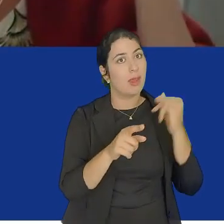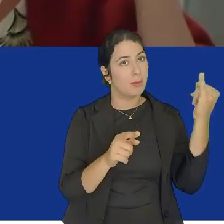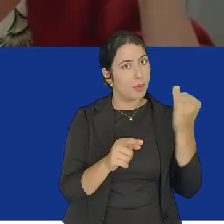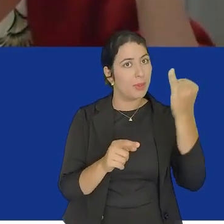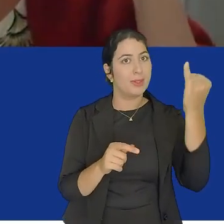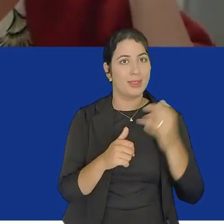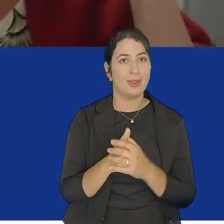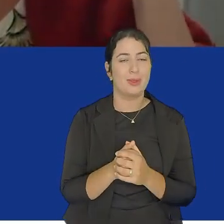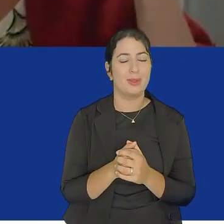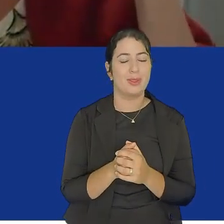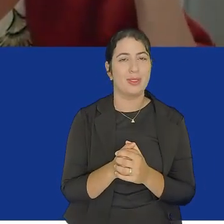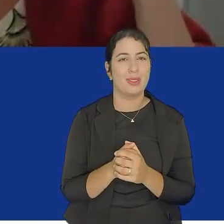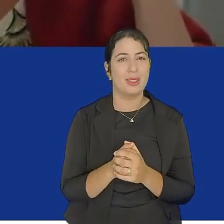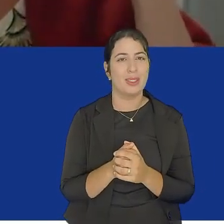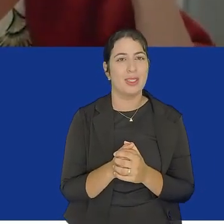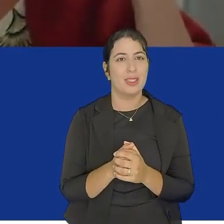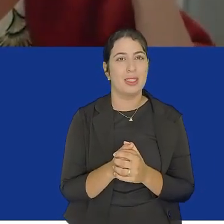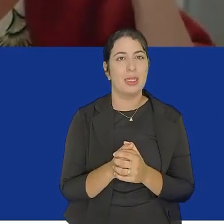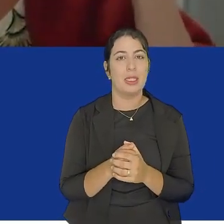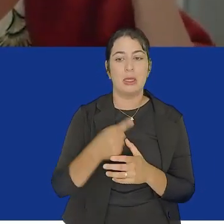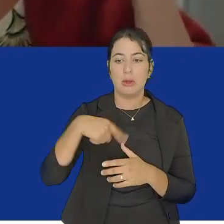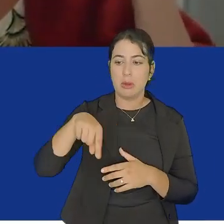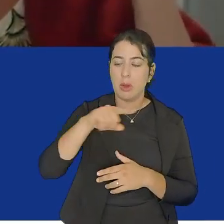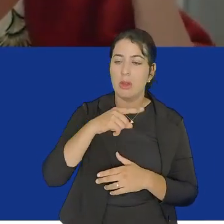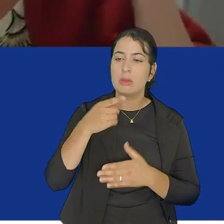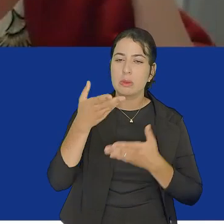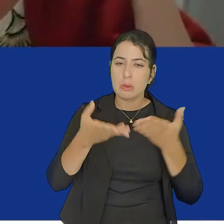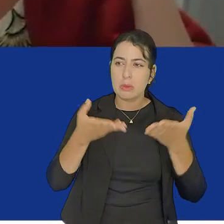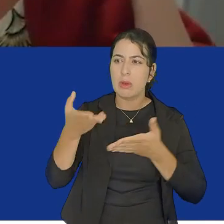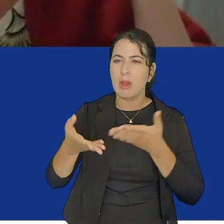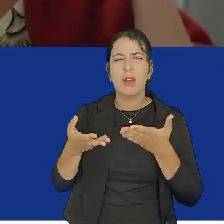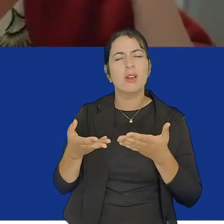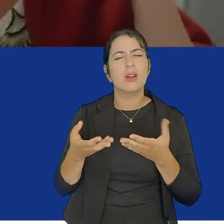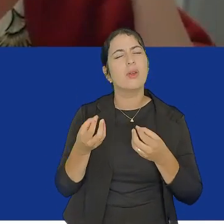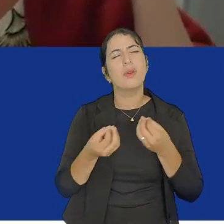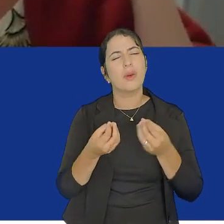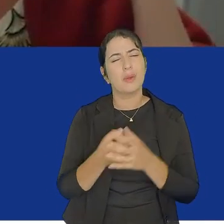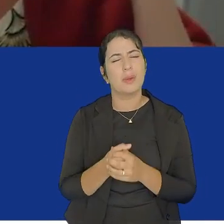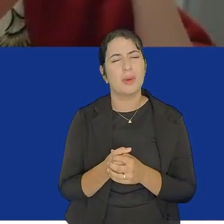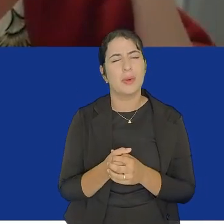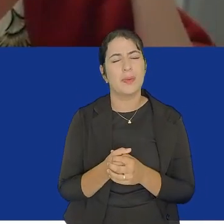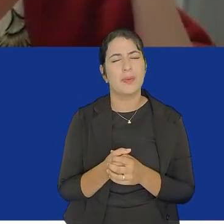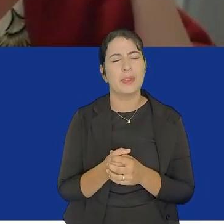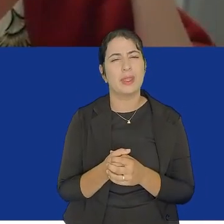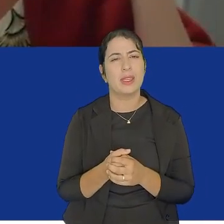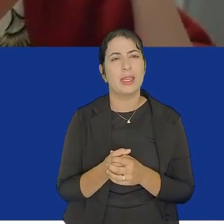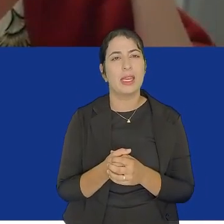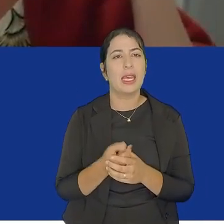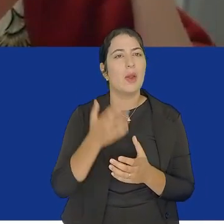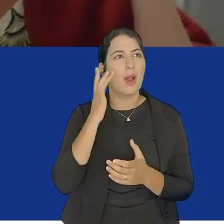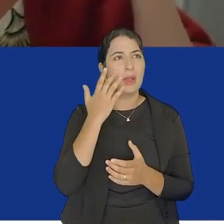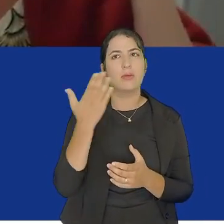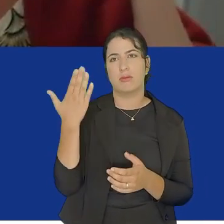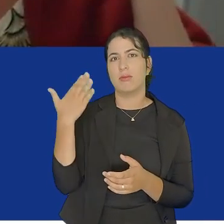de cuidar das nossas relações, né? Como é que a gente traz de novo, digo de novo porque eu acho que houve um momento em